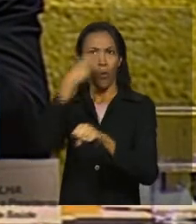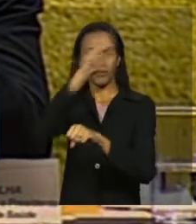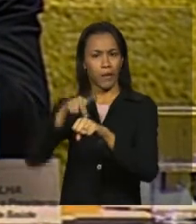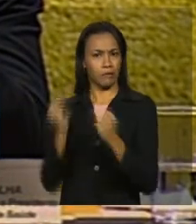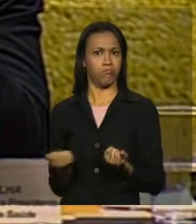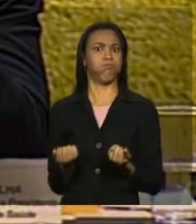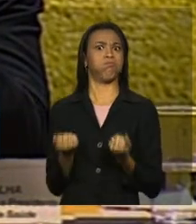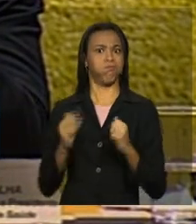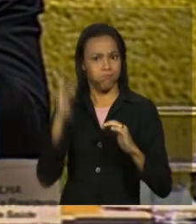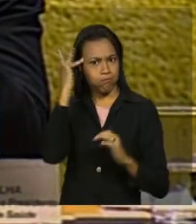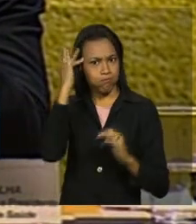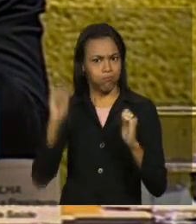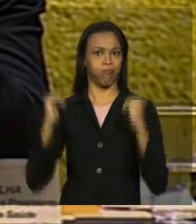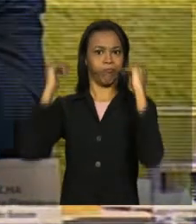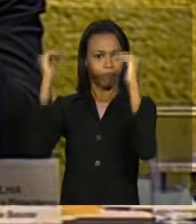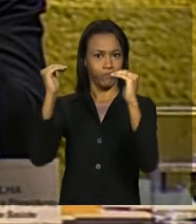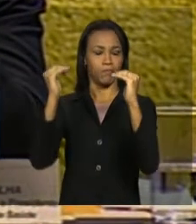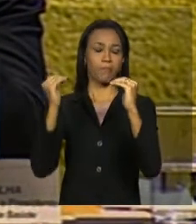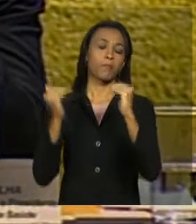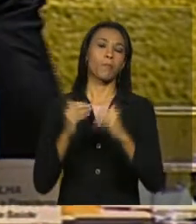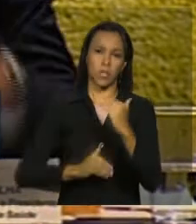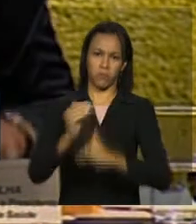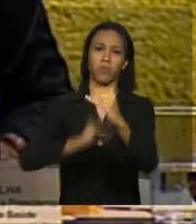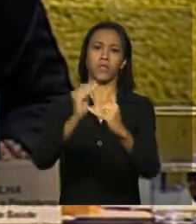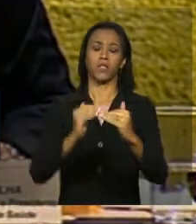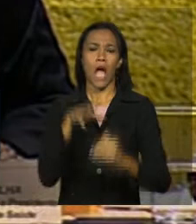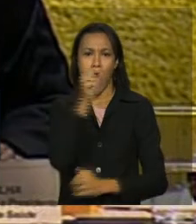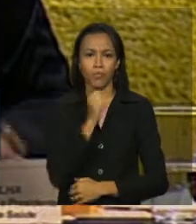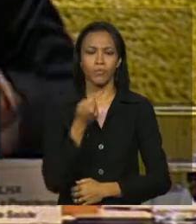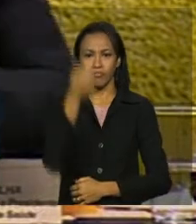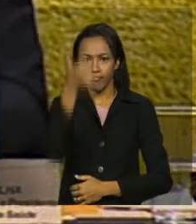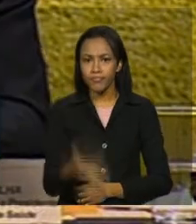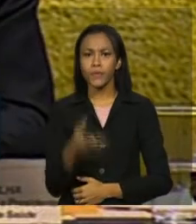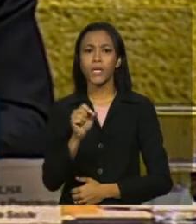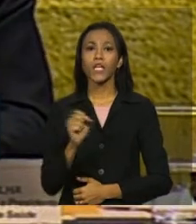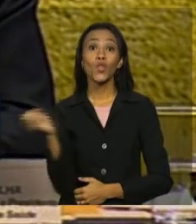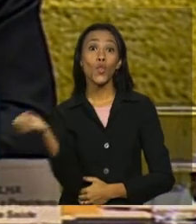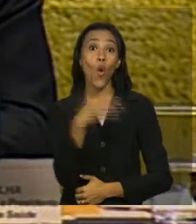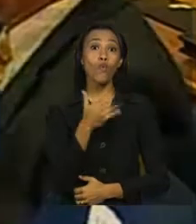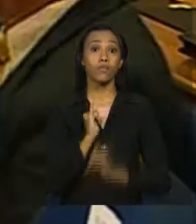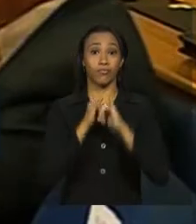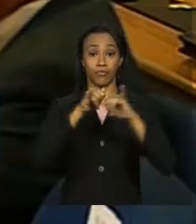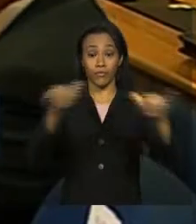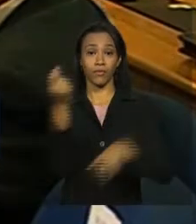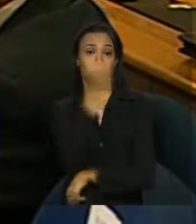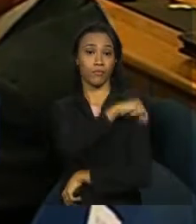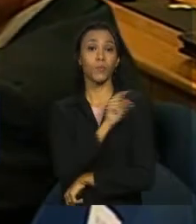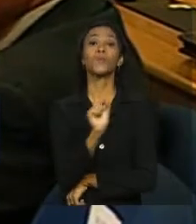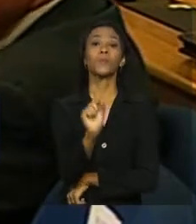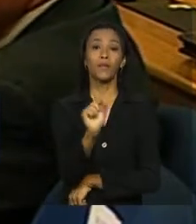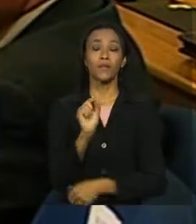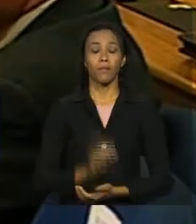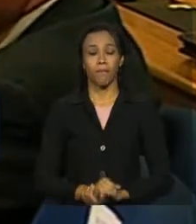nas nossas metas de vacinação dizer rapidamente aí das novidades dessa campanha